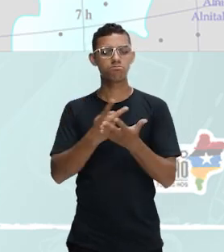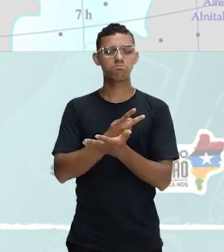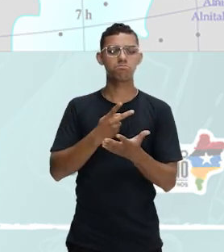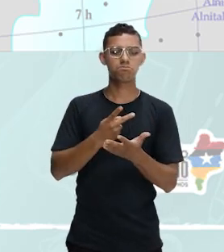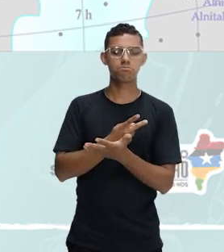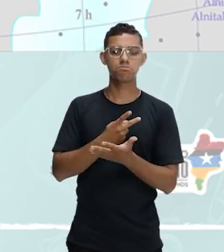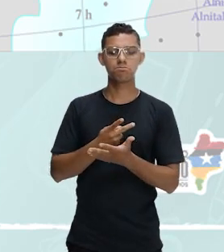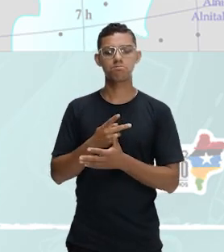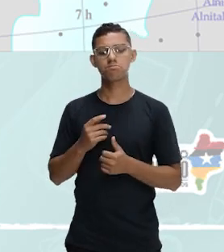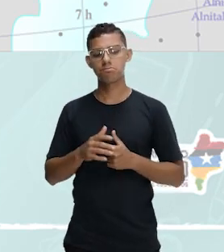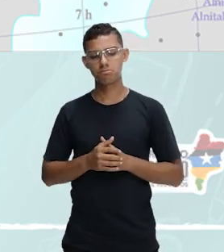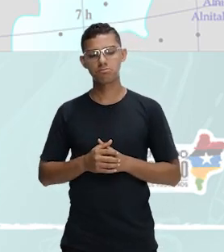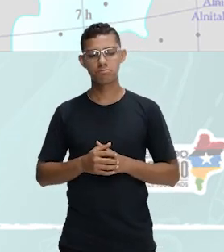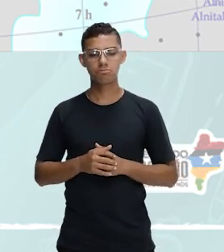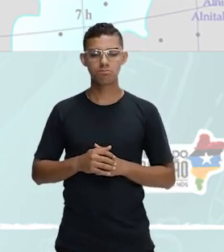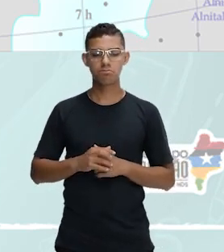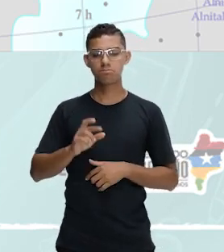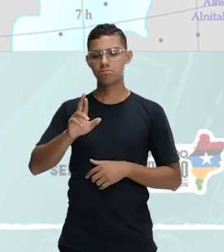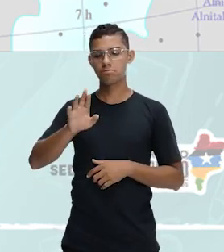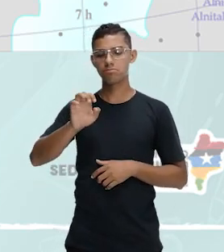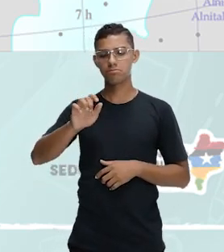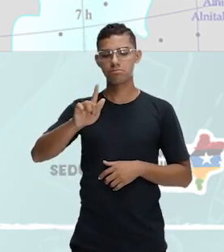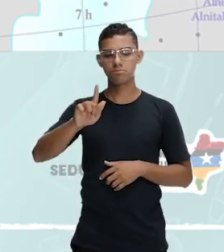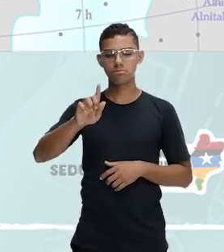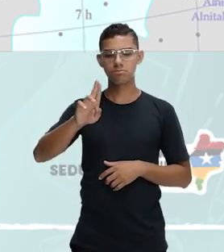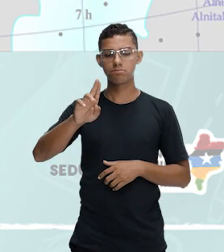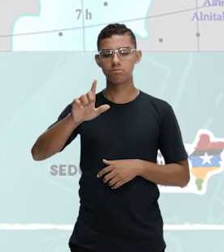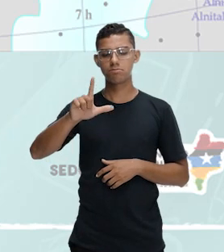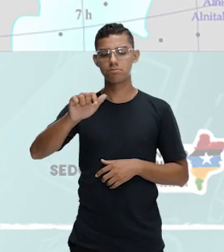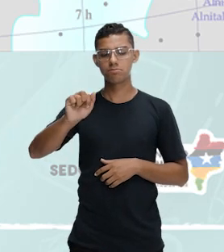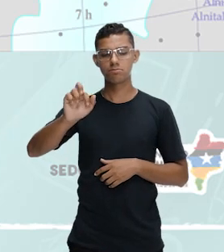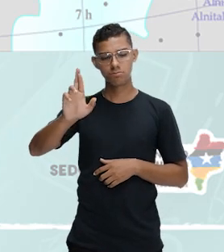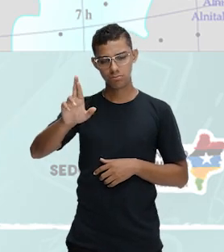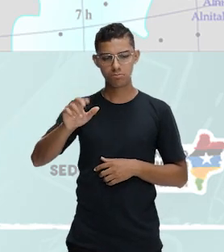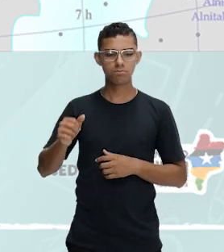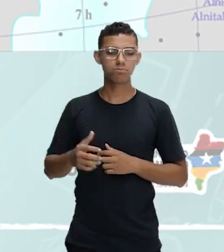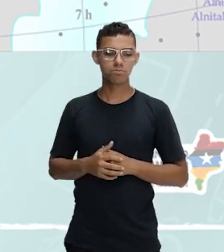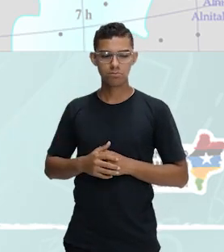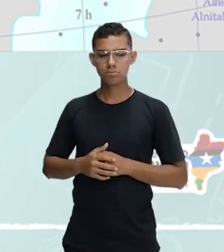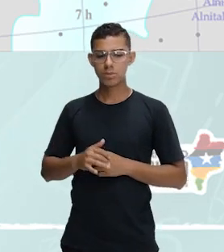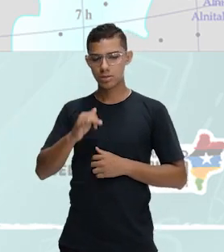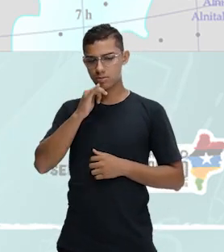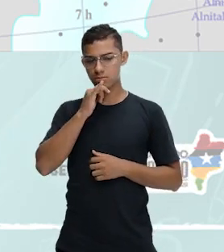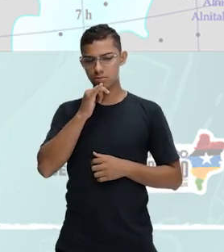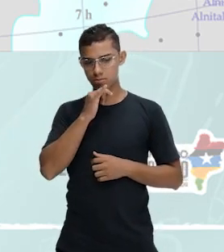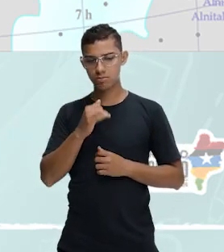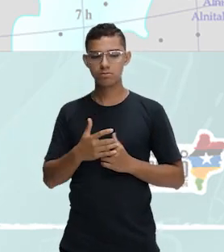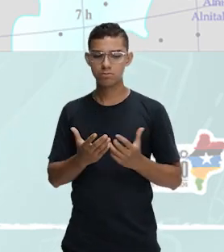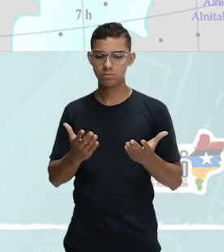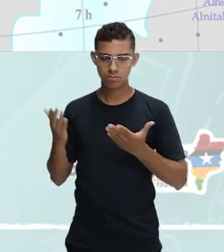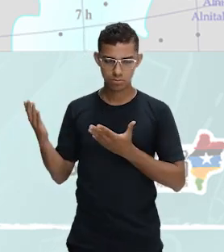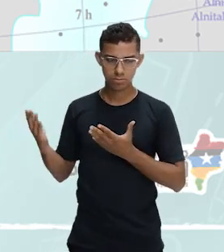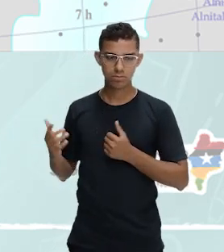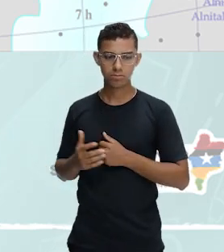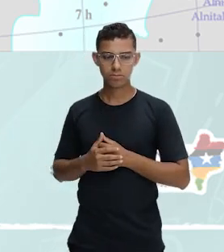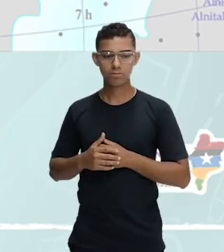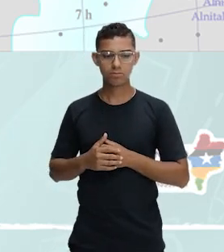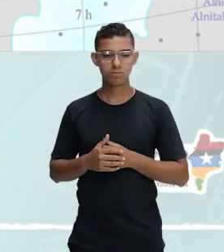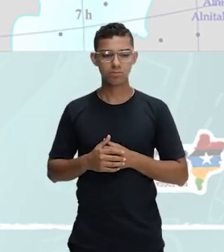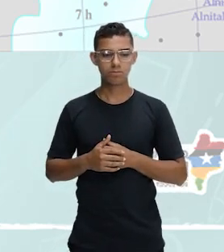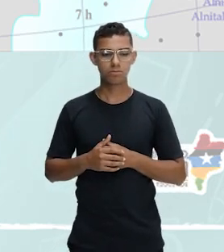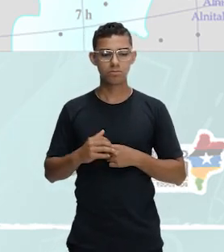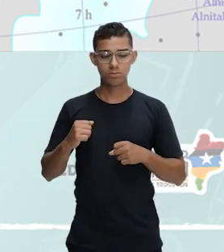planetas. Aleatório não, irregular. Então a figura aqui, ó, ele vai mostrar o movimento aparente de Marte, certo? Deixa exemplo entre 20 de